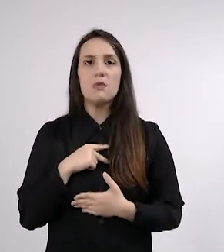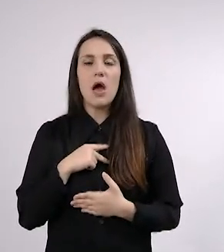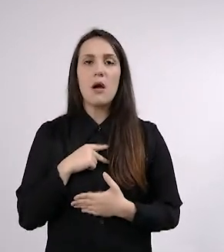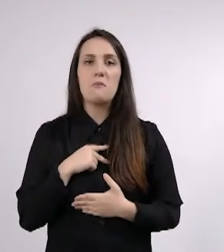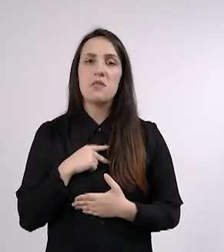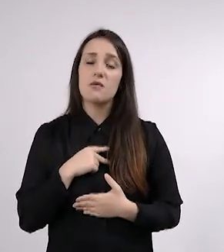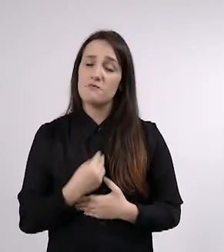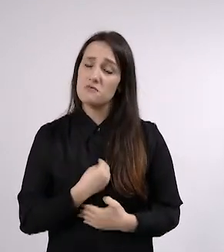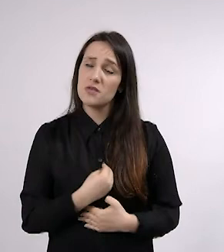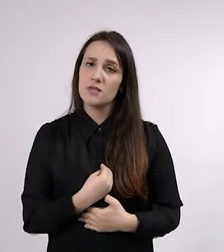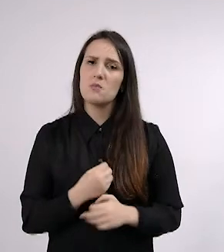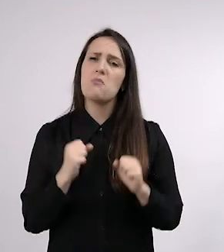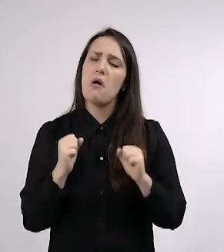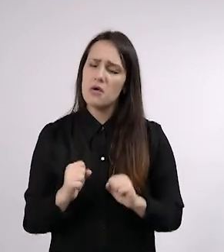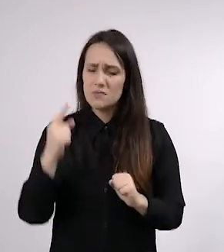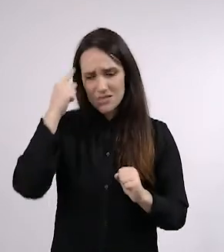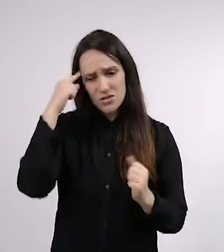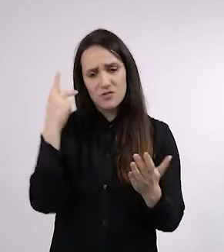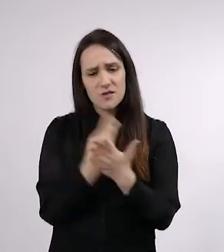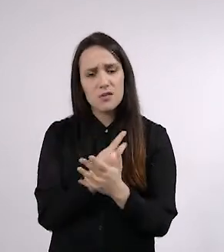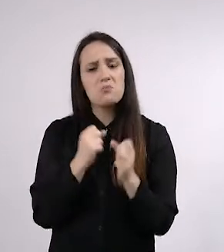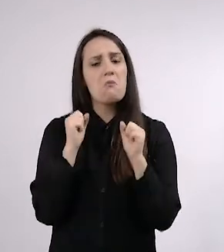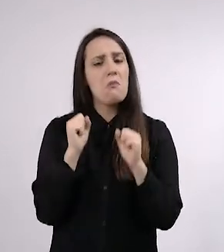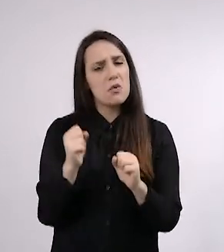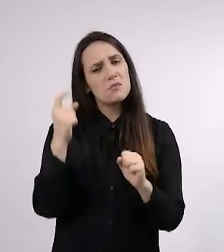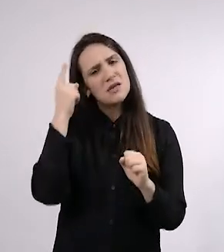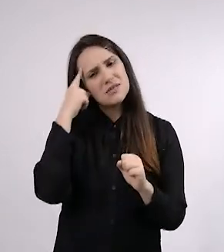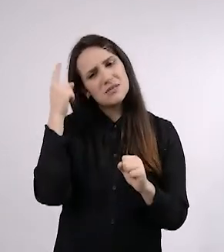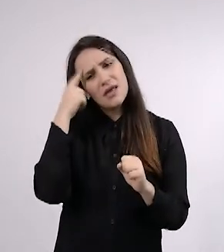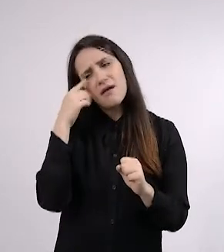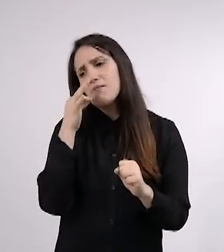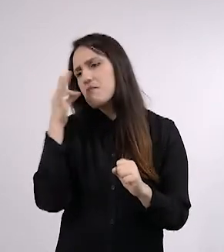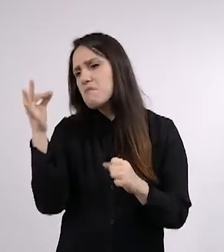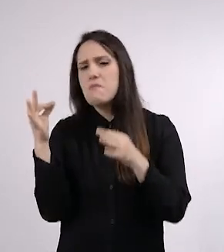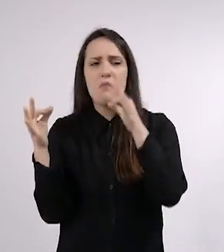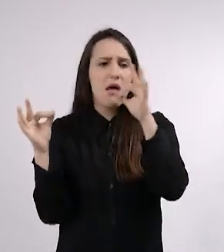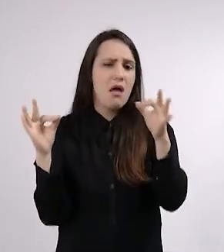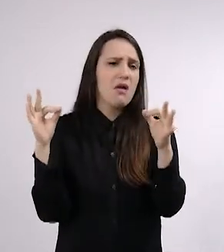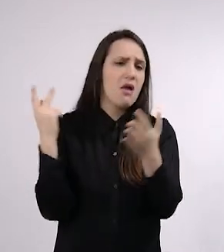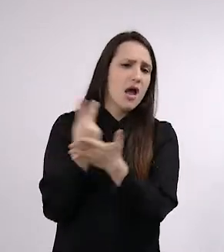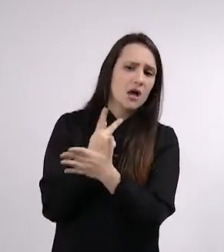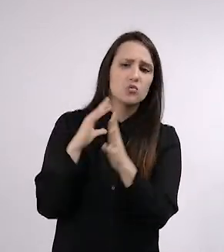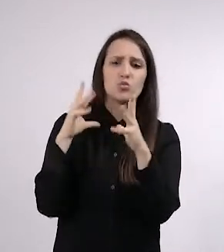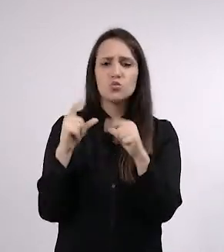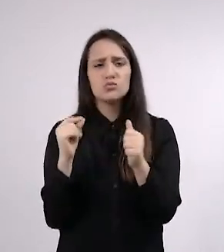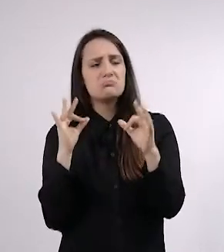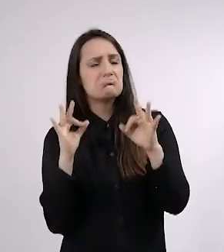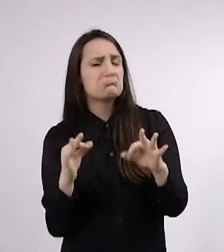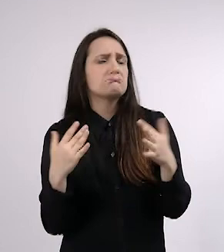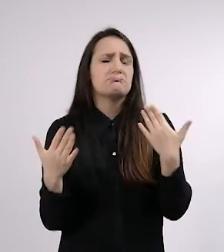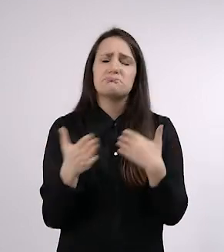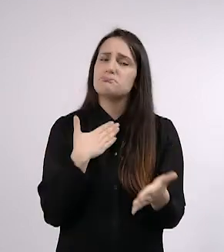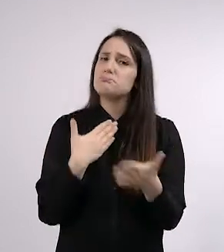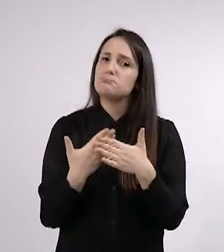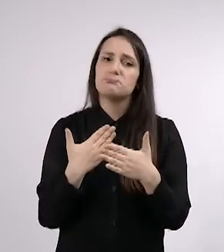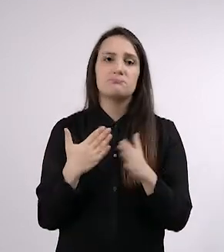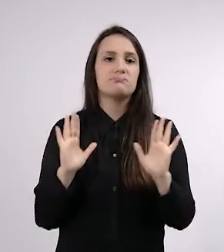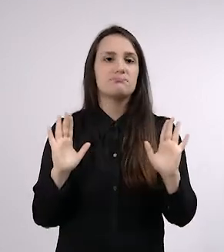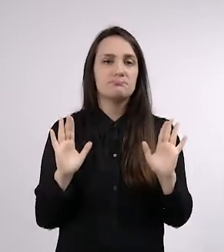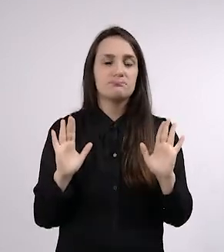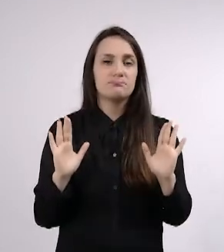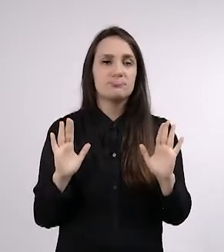pensar diferente, com o direito de errar, com o direito de achar que está tudo errado, está tudo certo. Quem não tem dúvida?